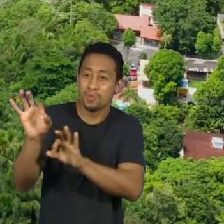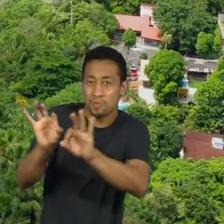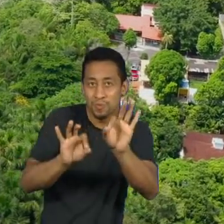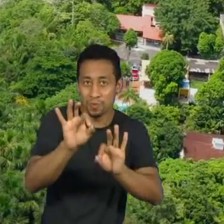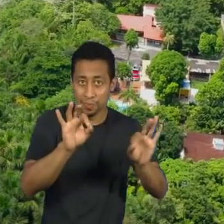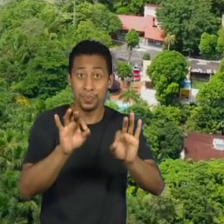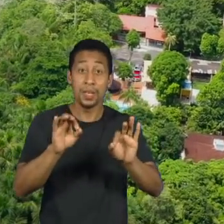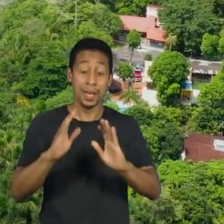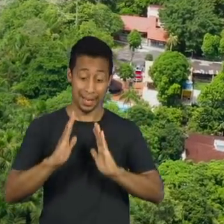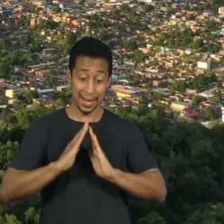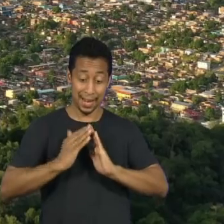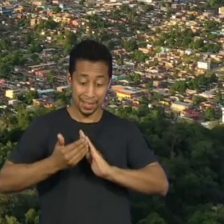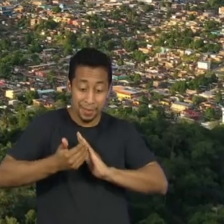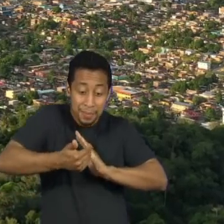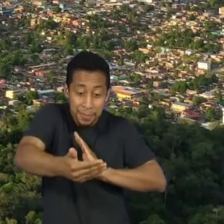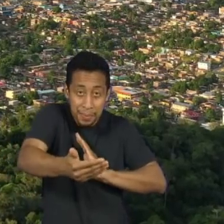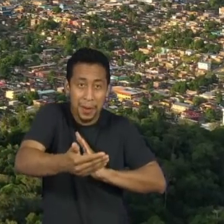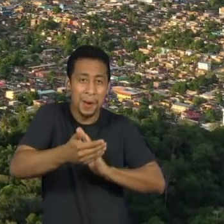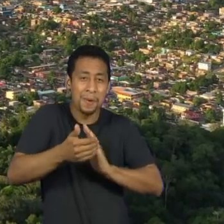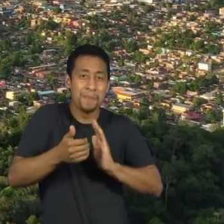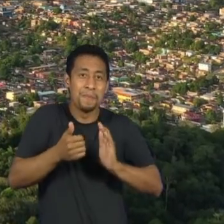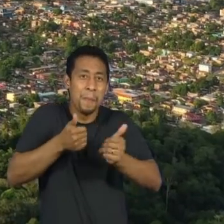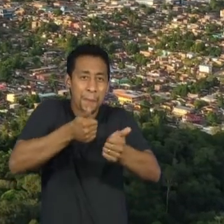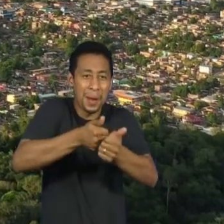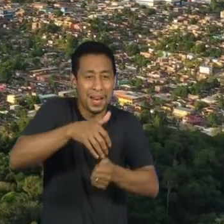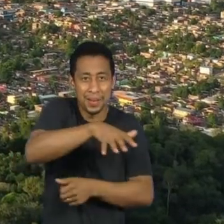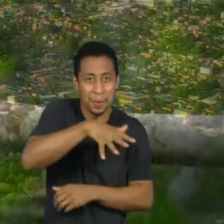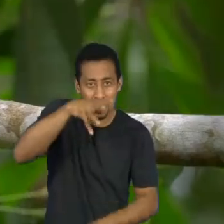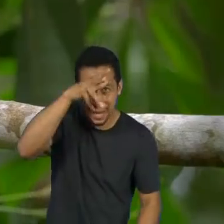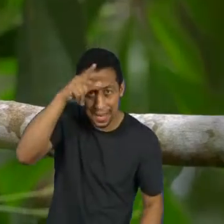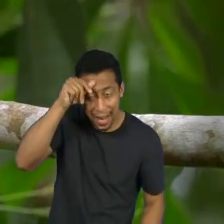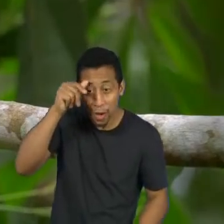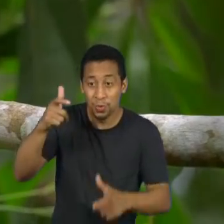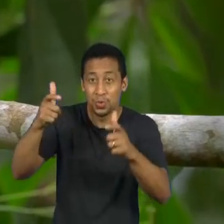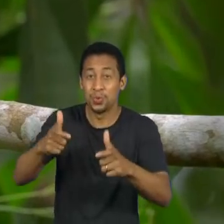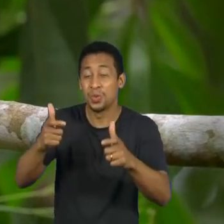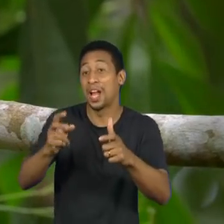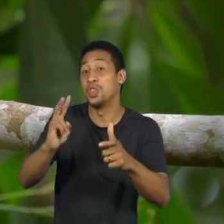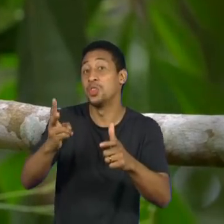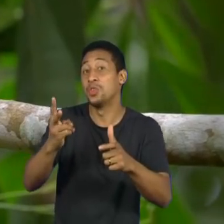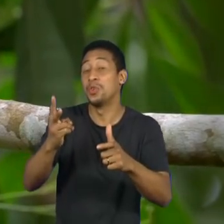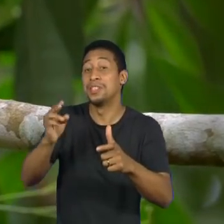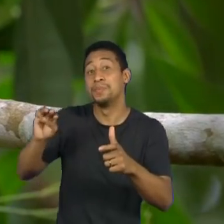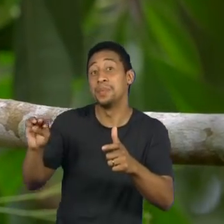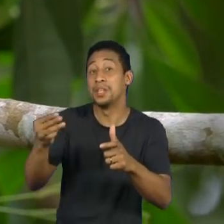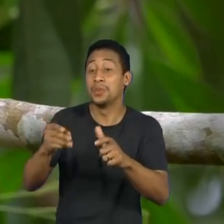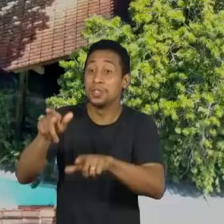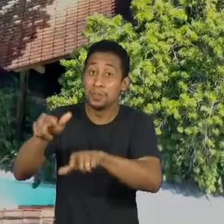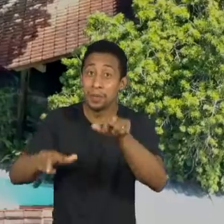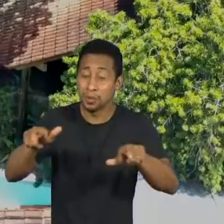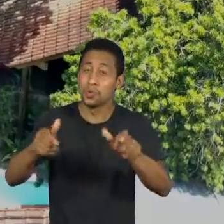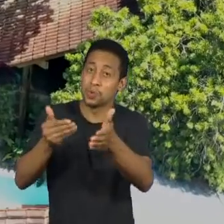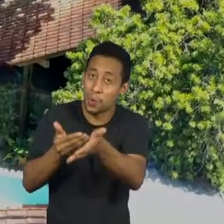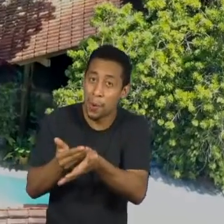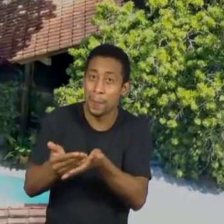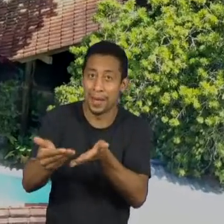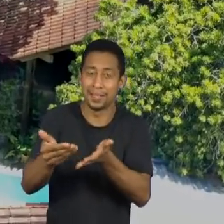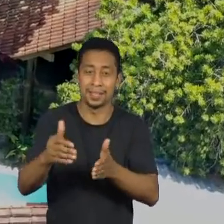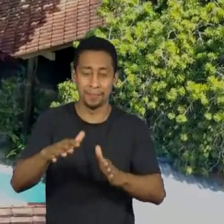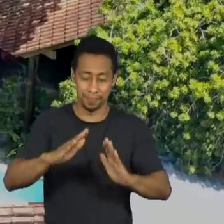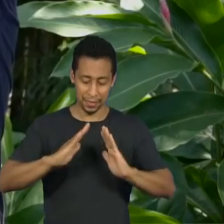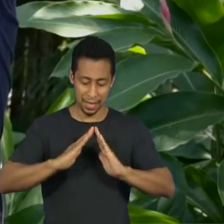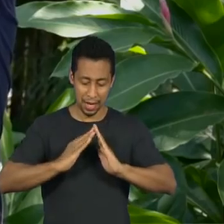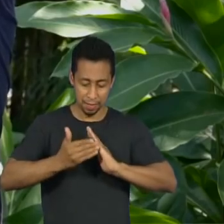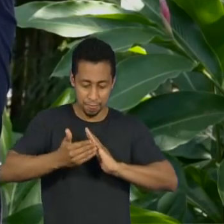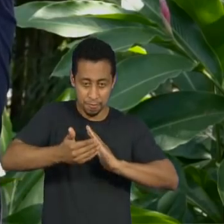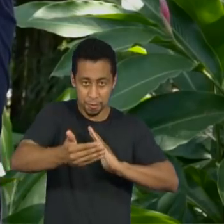de floresta em Manaus, cidade de 2 milhões de habitantes, que tudo começa. Só desse quintal meu, eu já